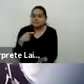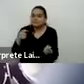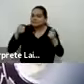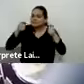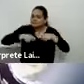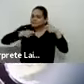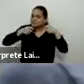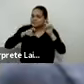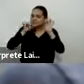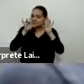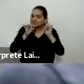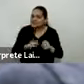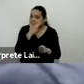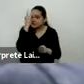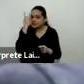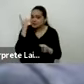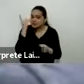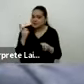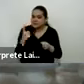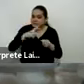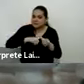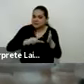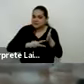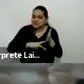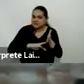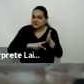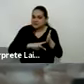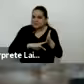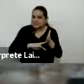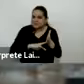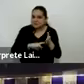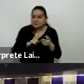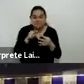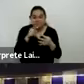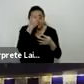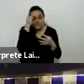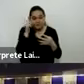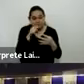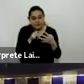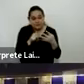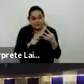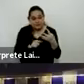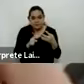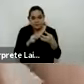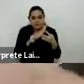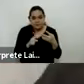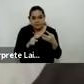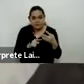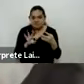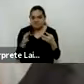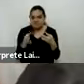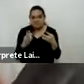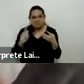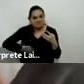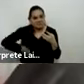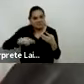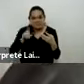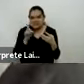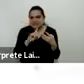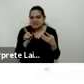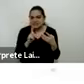para sócios do sindicato. Condições inéditas para 4 pessoas sem grau de parentesco obrigatório, com